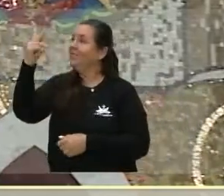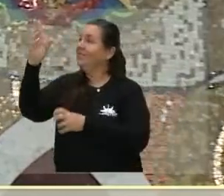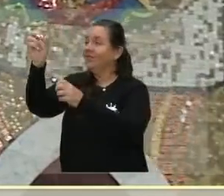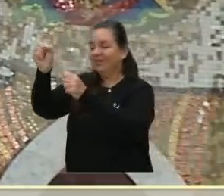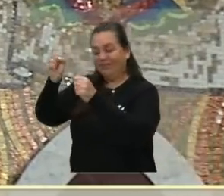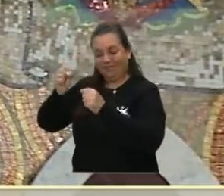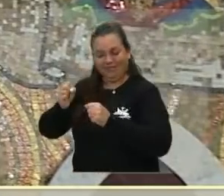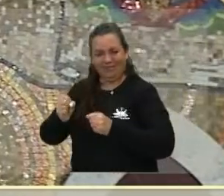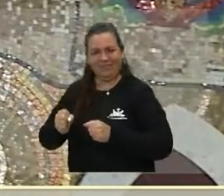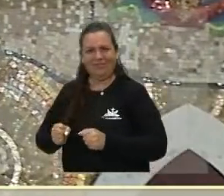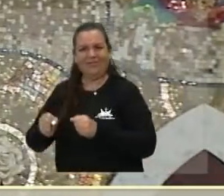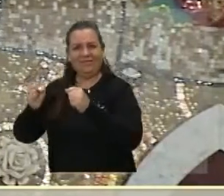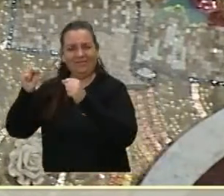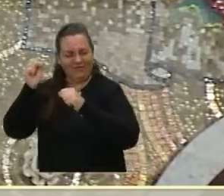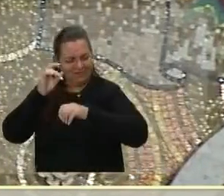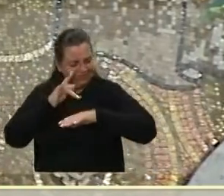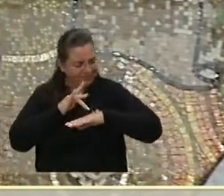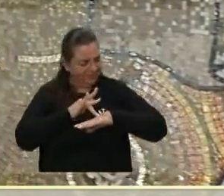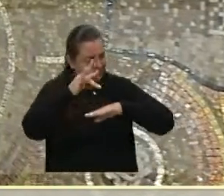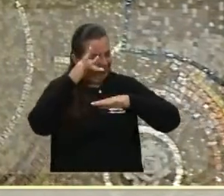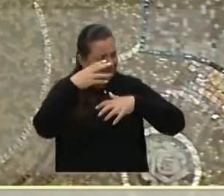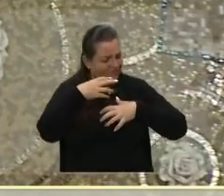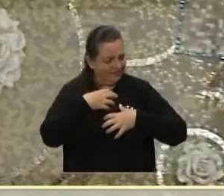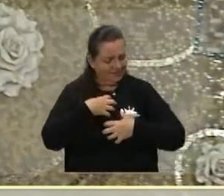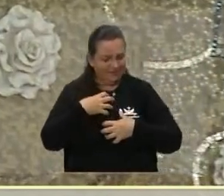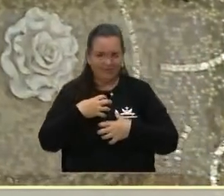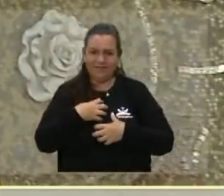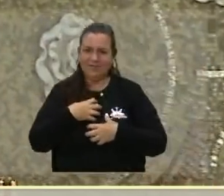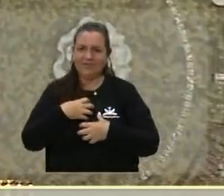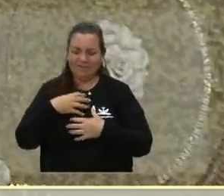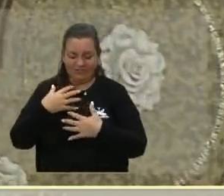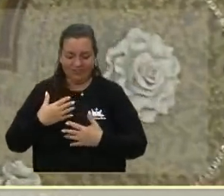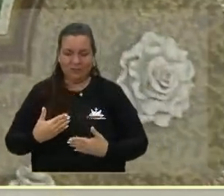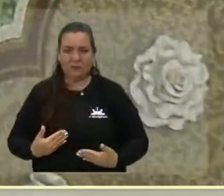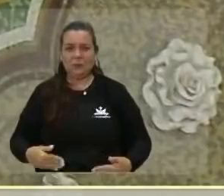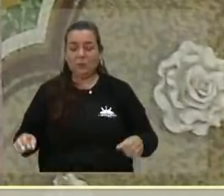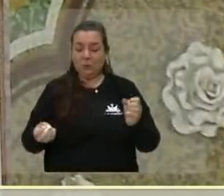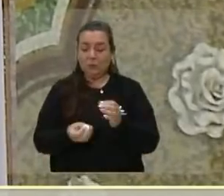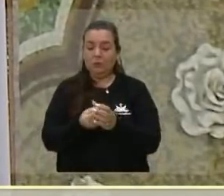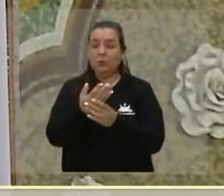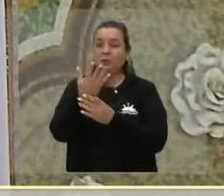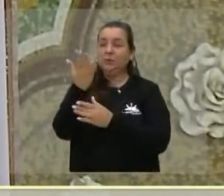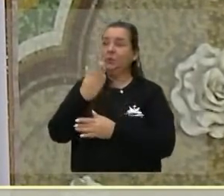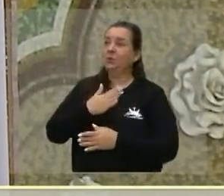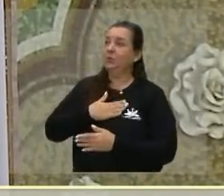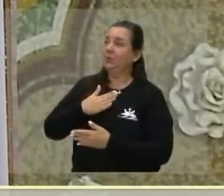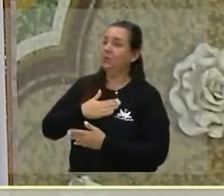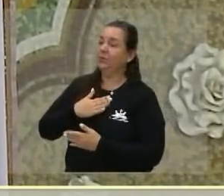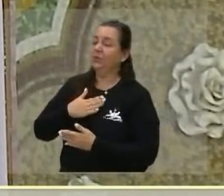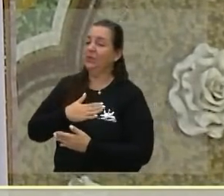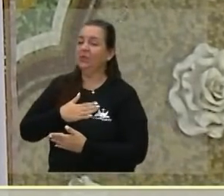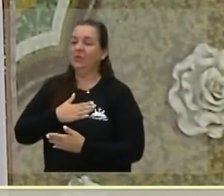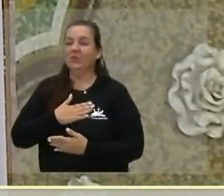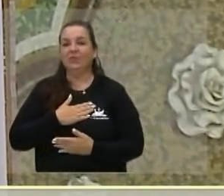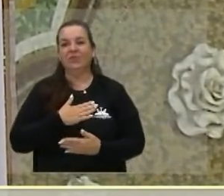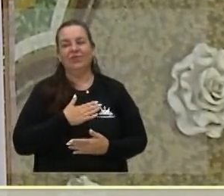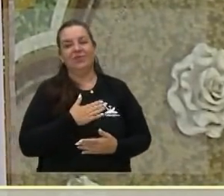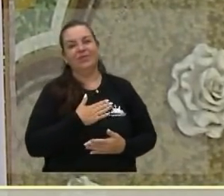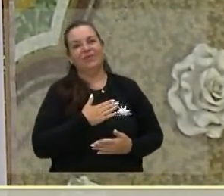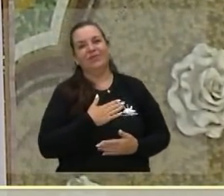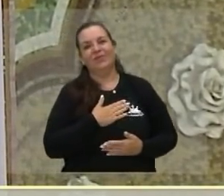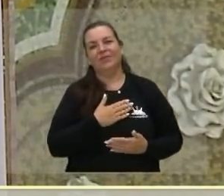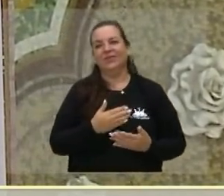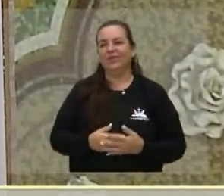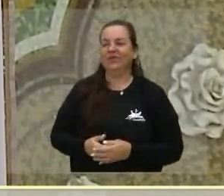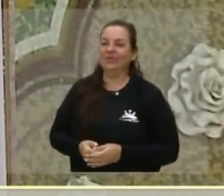com teu poder tocar meu ser nos